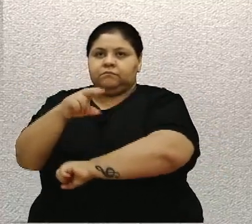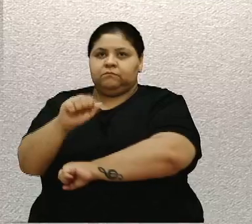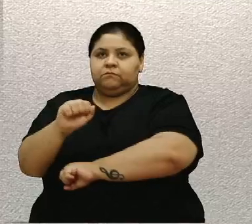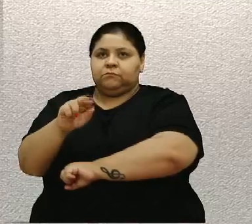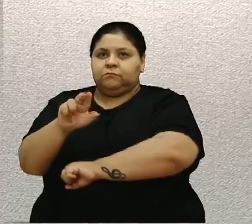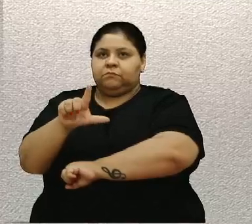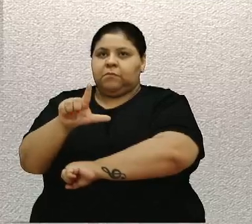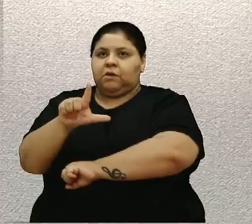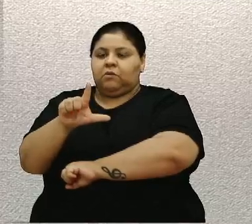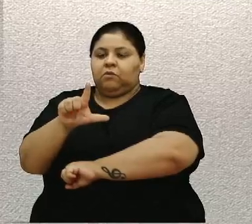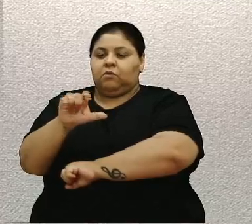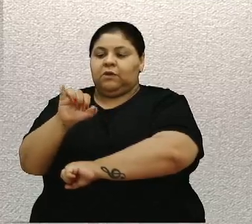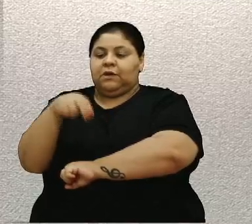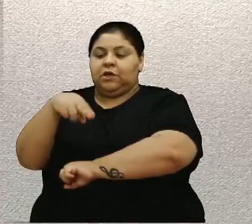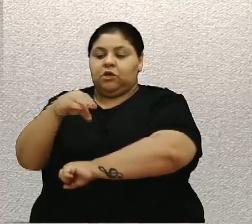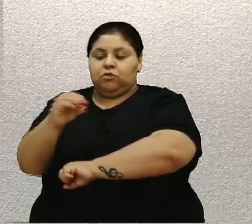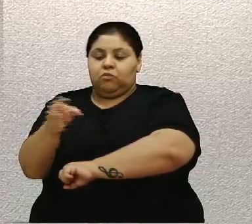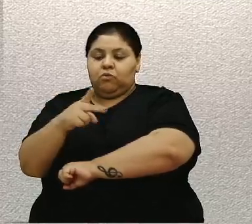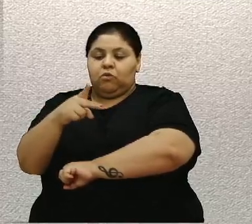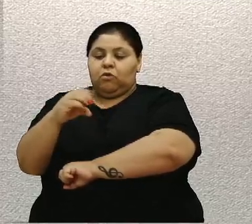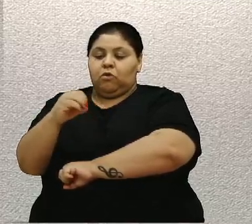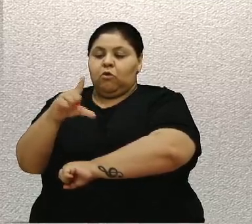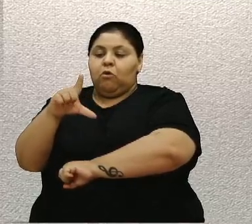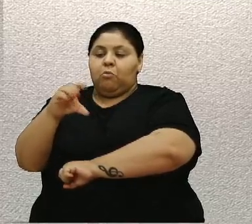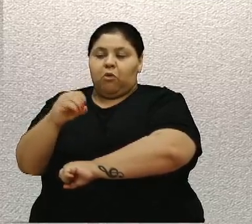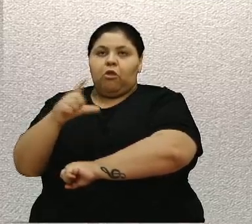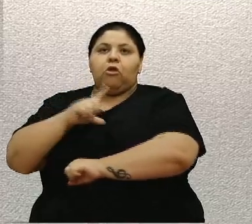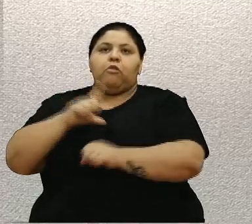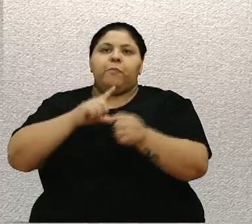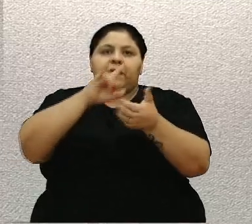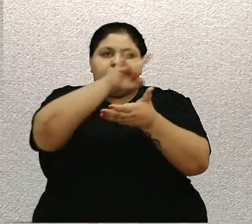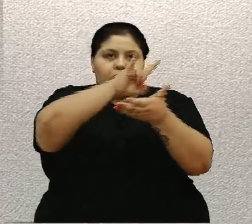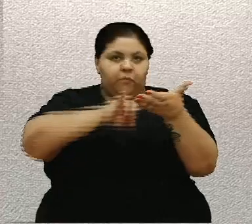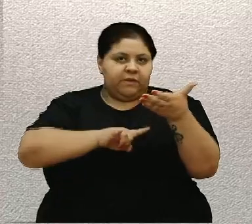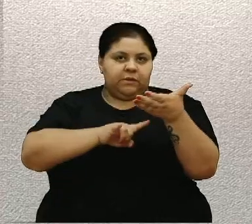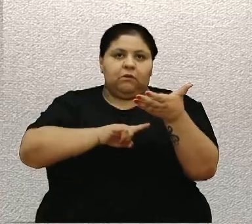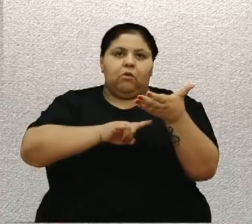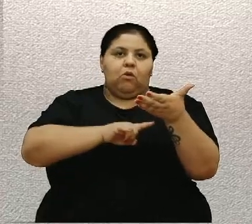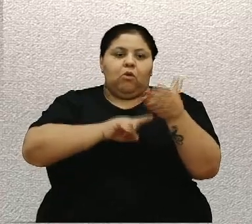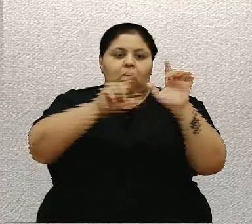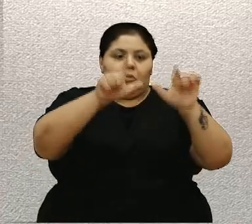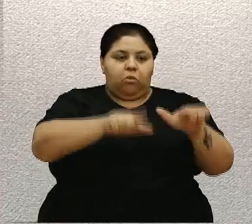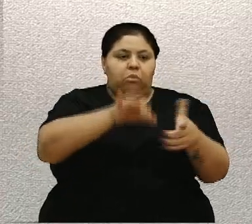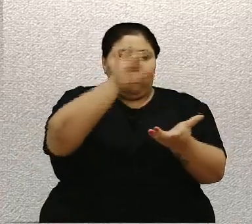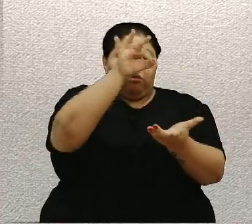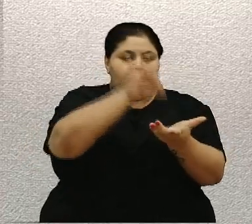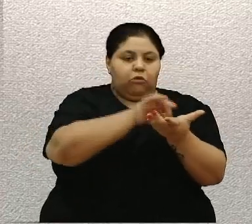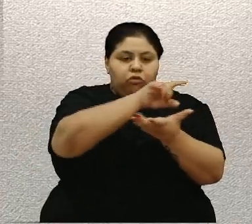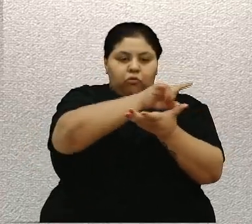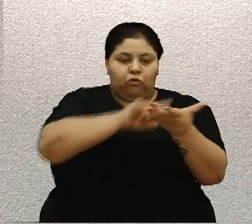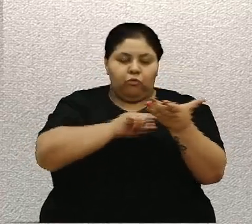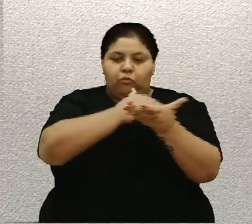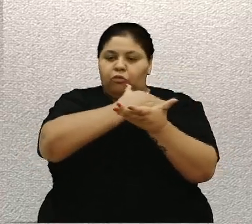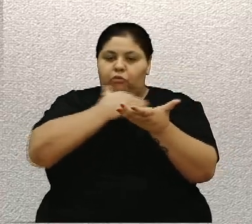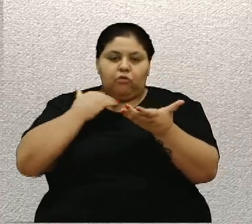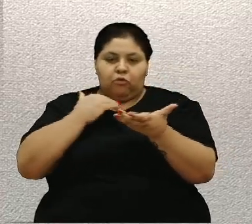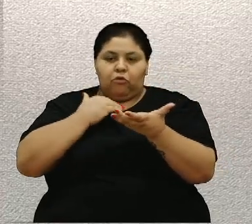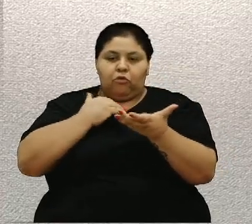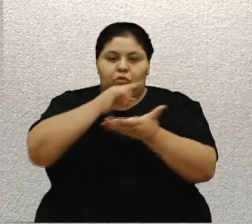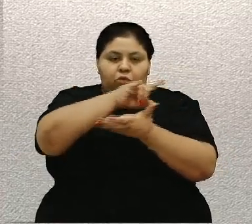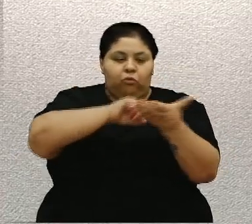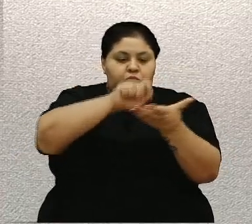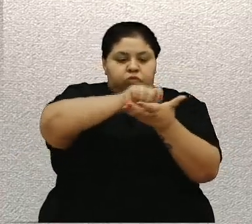Pola. O processo vem instruído com histórico, mapa de localização, certidão de óbito, abaixo-assinado